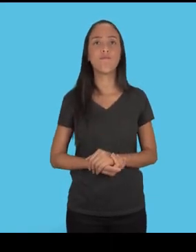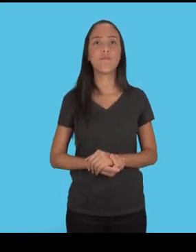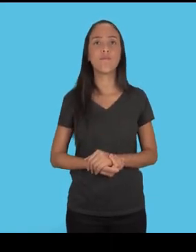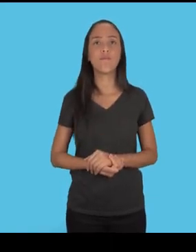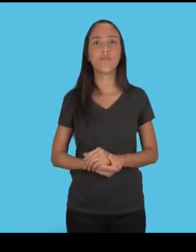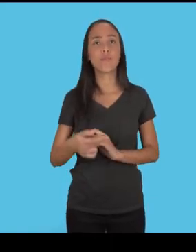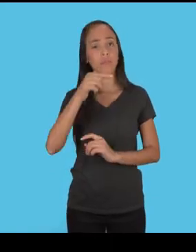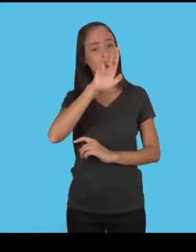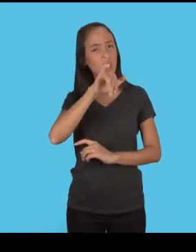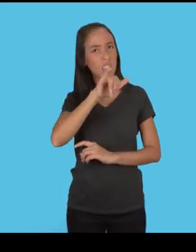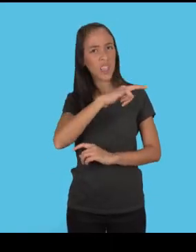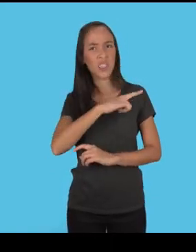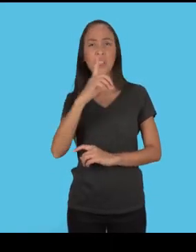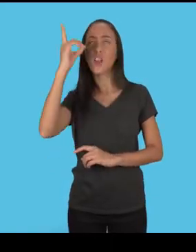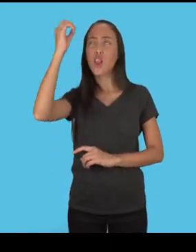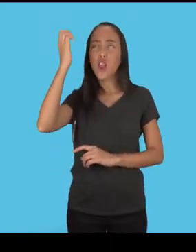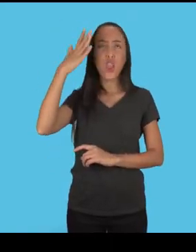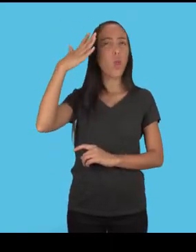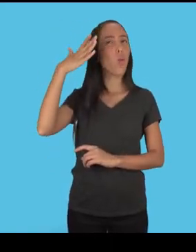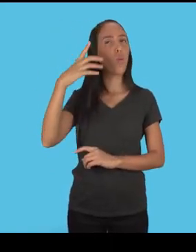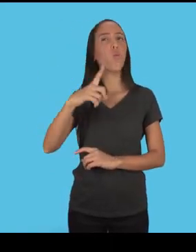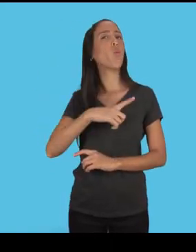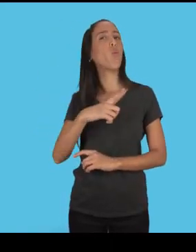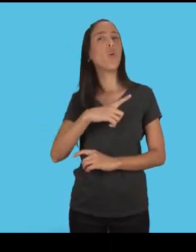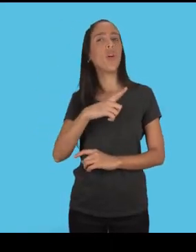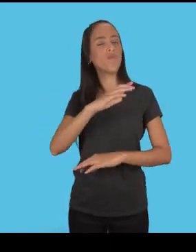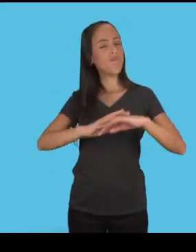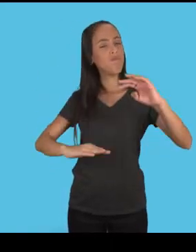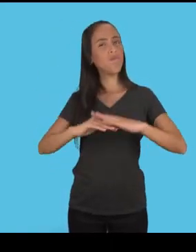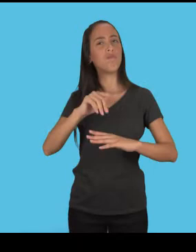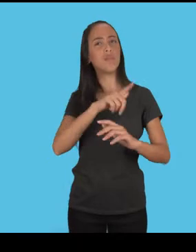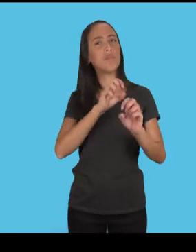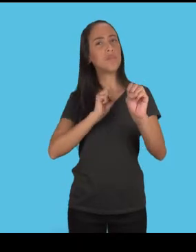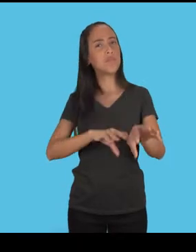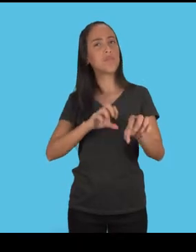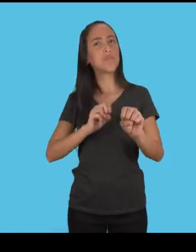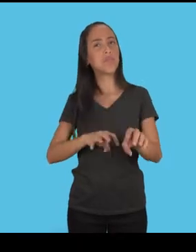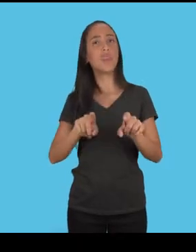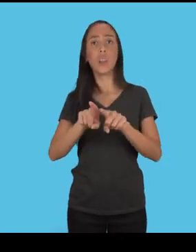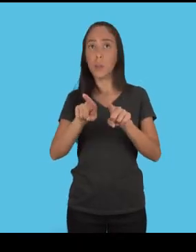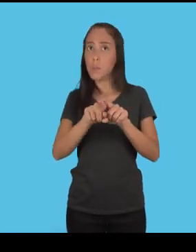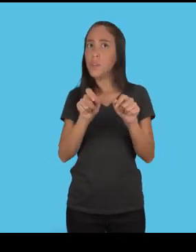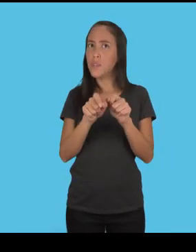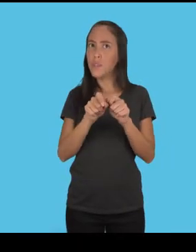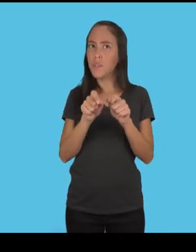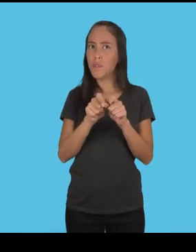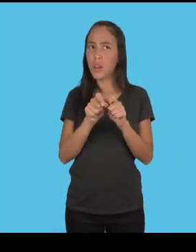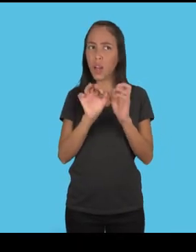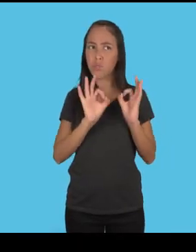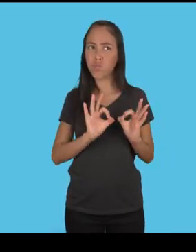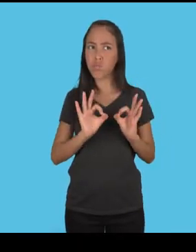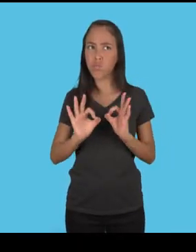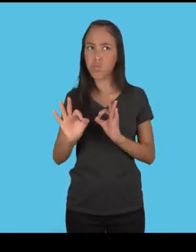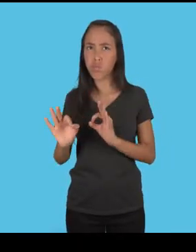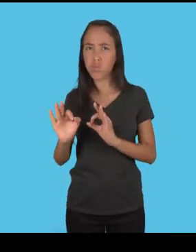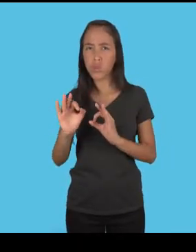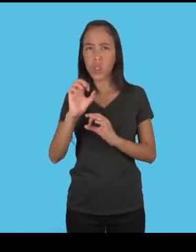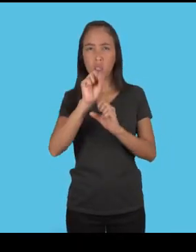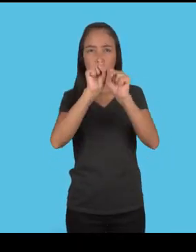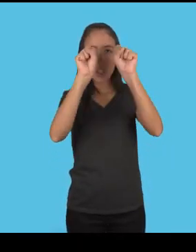um dom, um dote, de ser extremamente didático e sistemático. Ele era